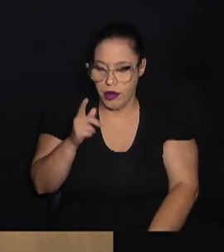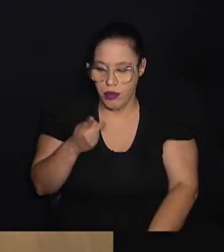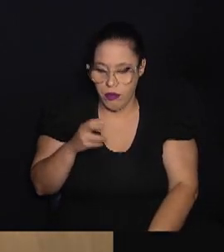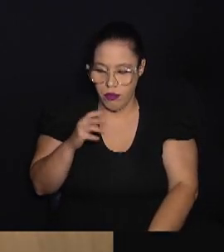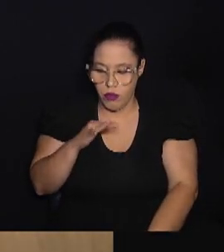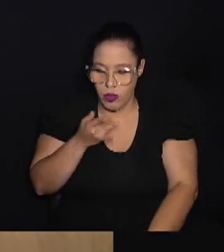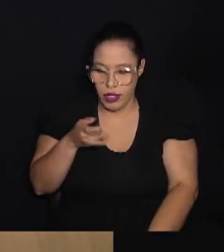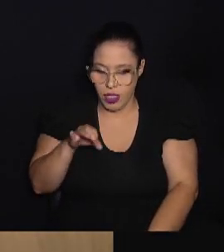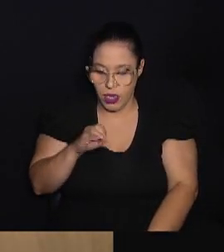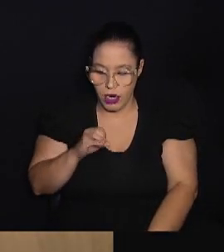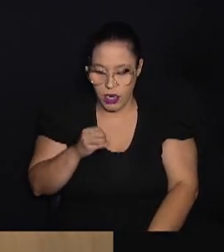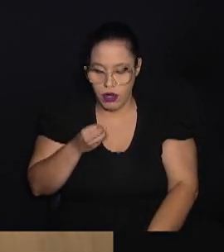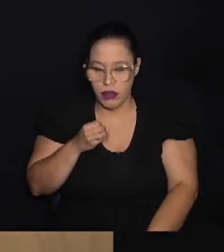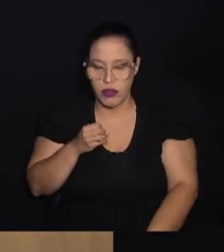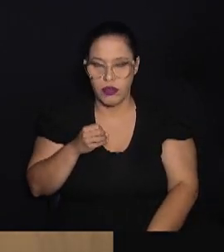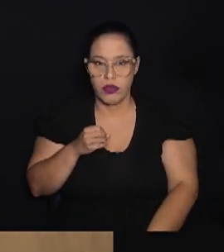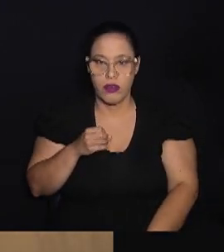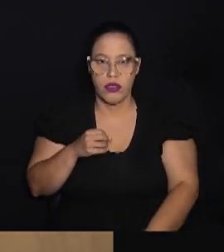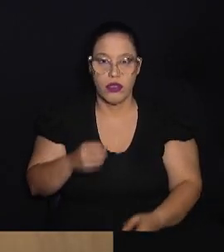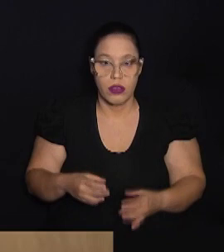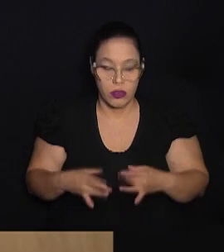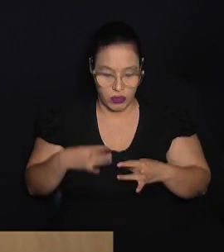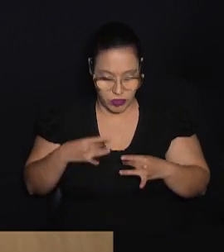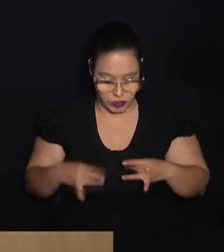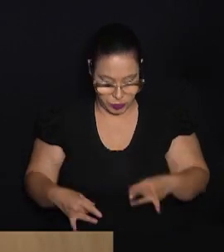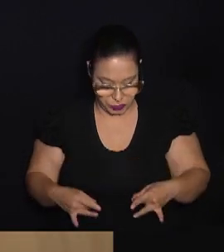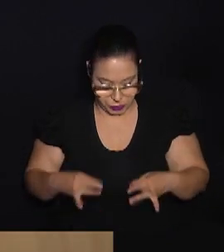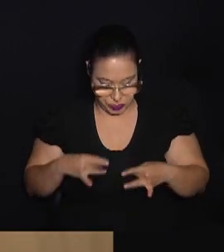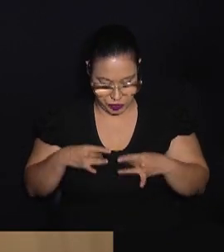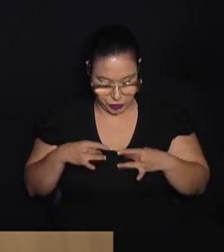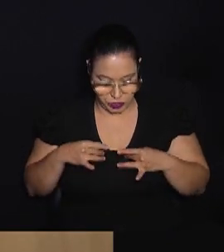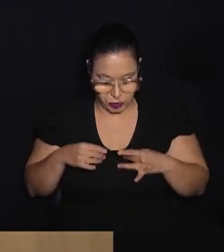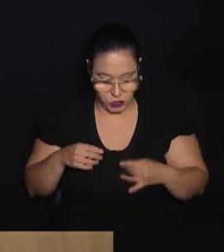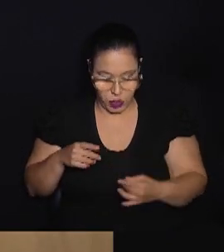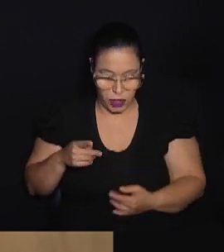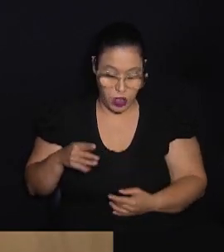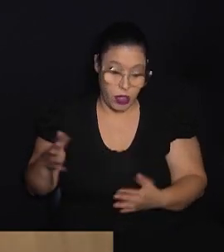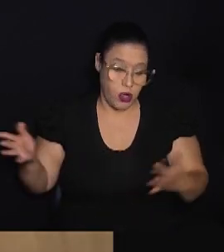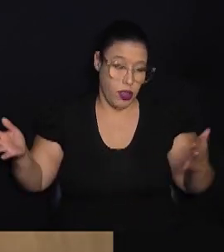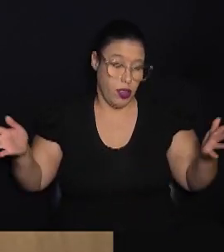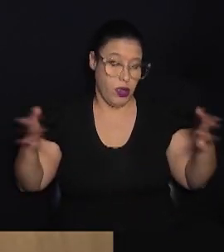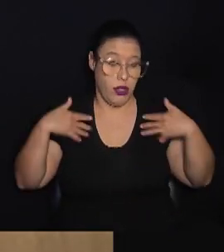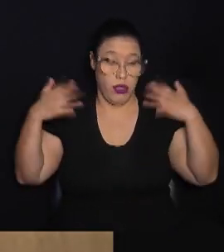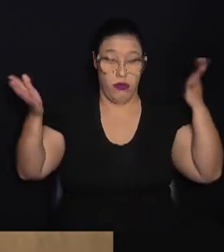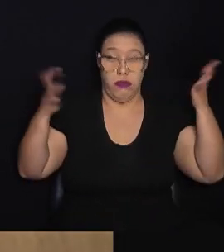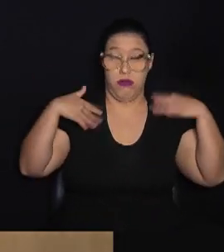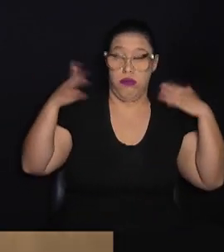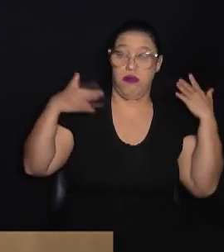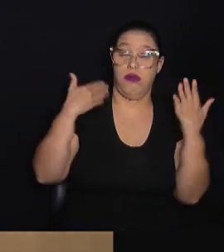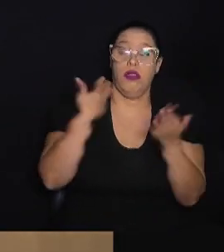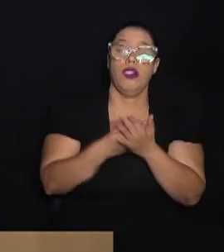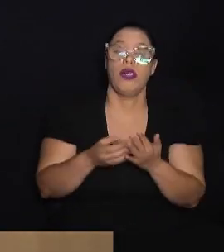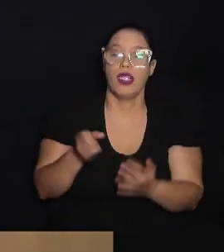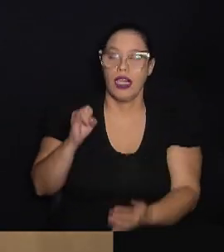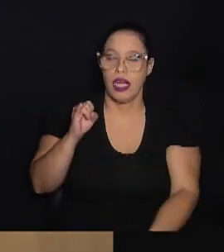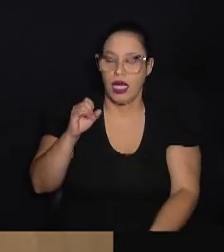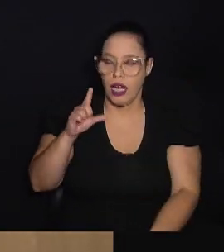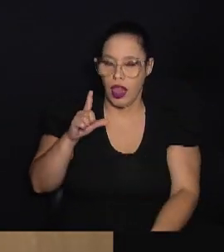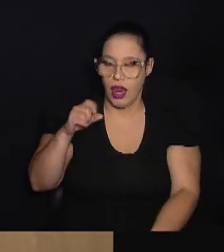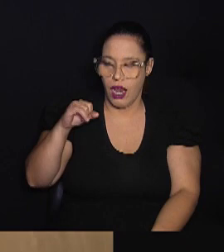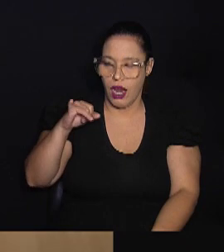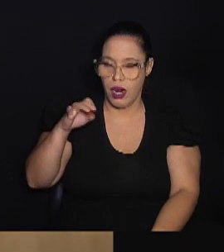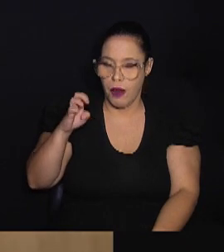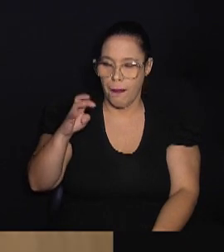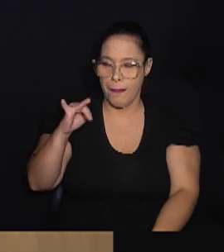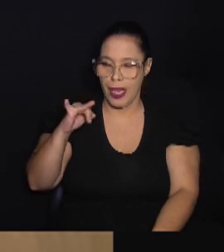faz bem mesmo, porque na menopausa existem as ondas de calor, a perda de libido, né? A perda